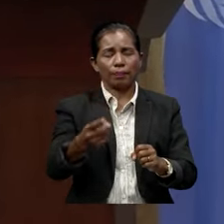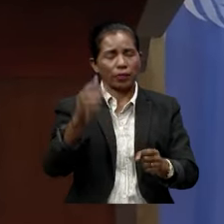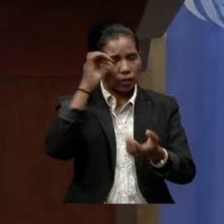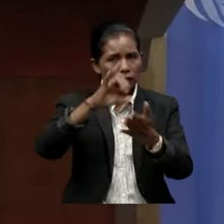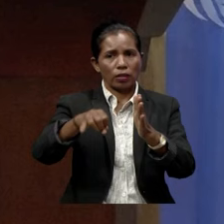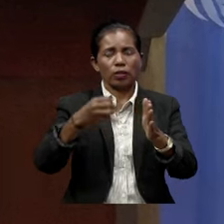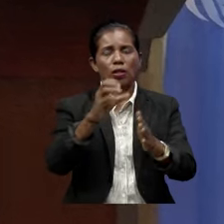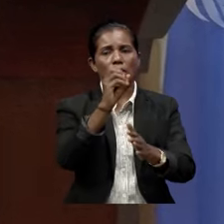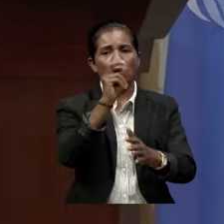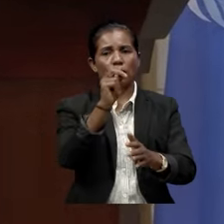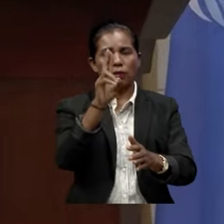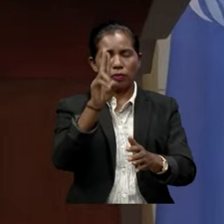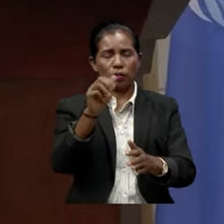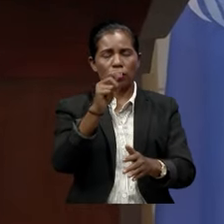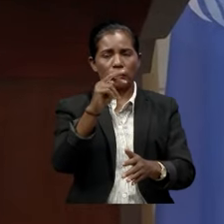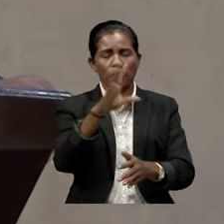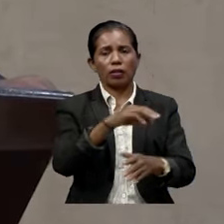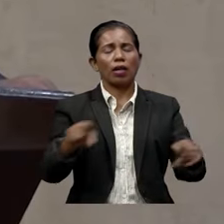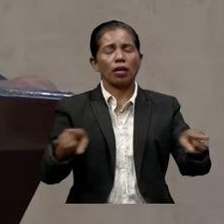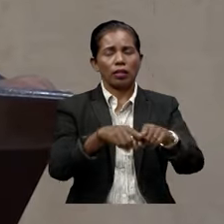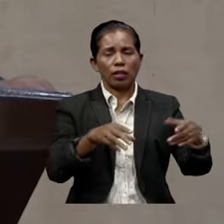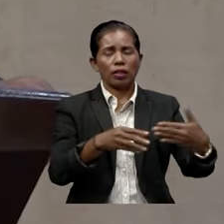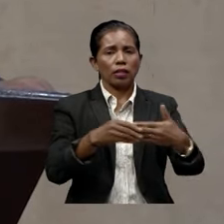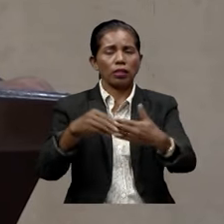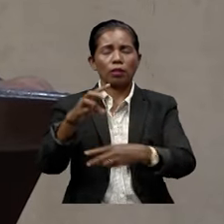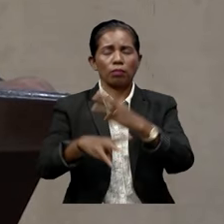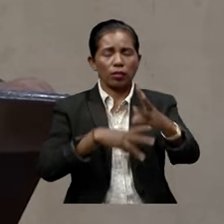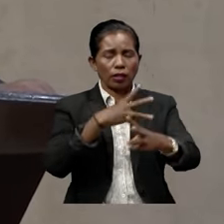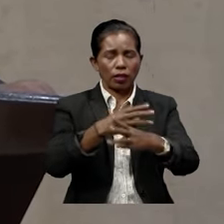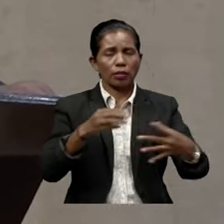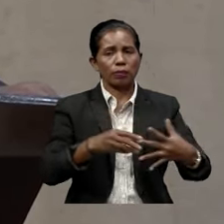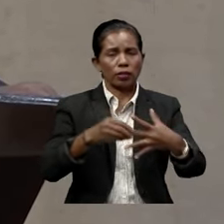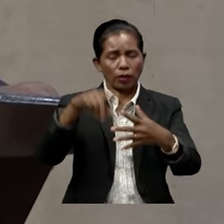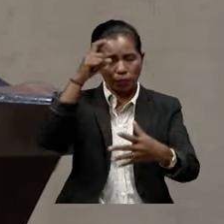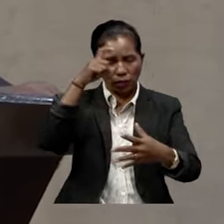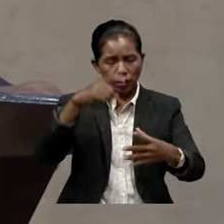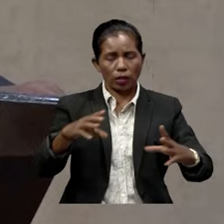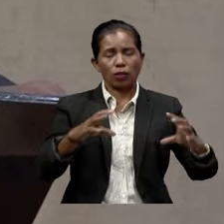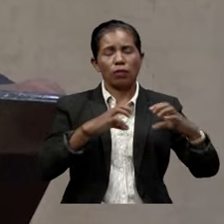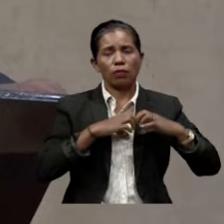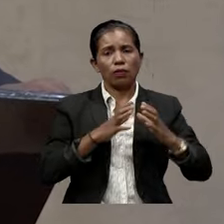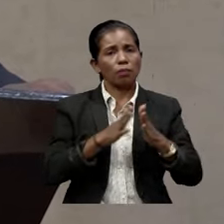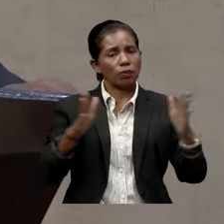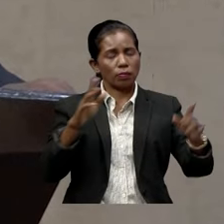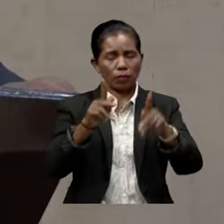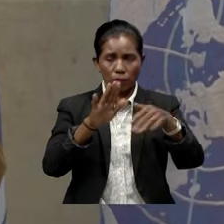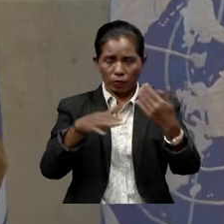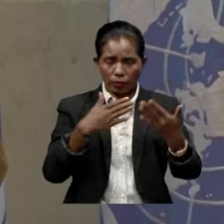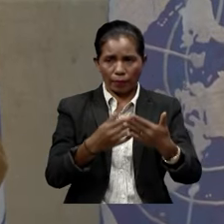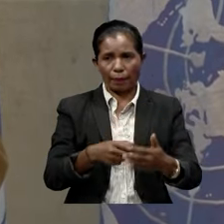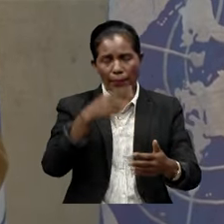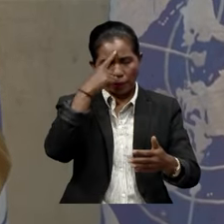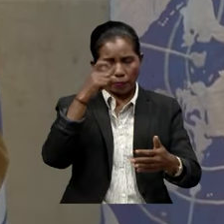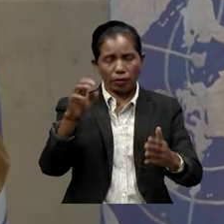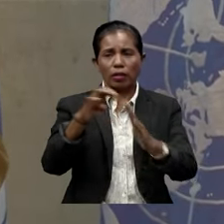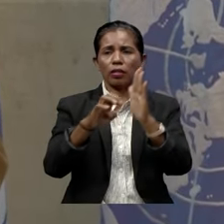secretário-geral da ONU, António Guterres, a nação líder mundial especial, de Bematene, no Fomboto Bapovo. A Belém, agora está a tomar,